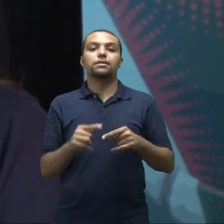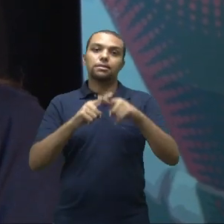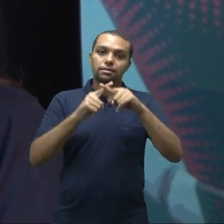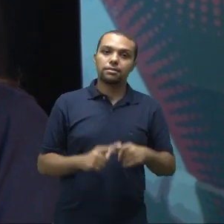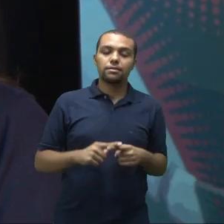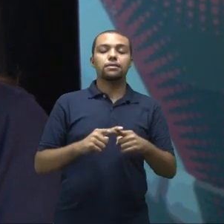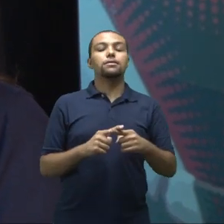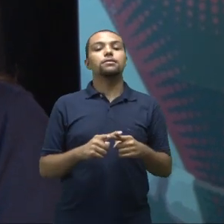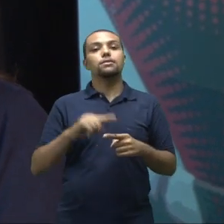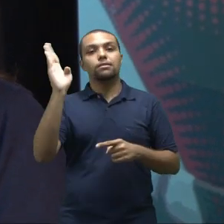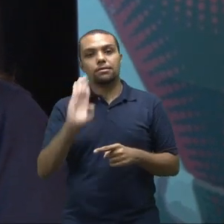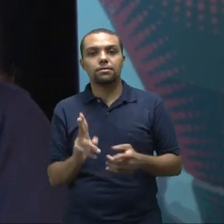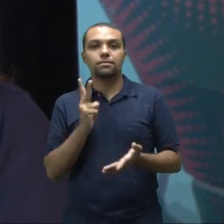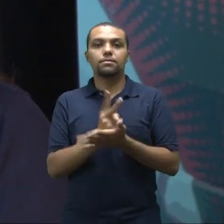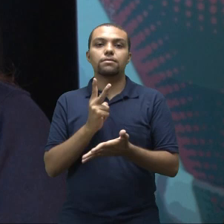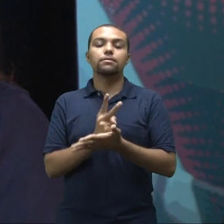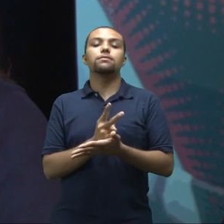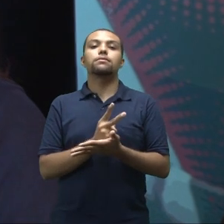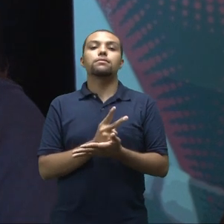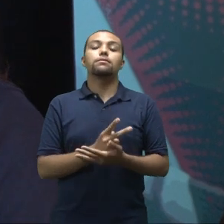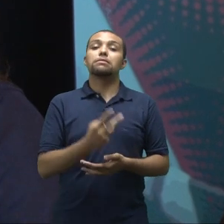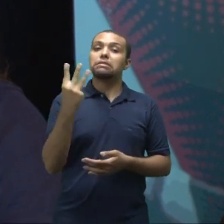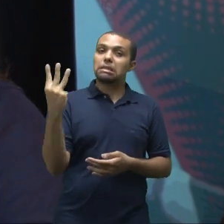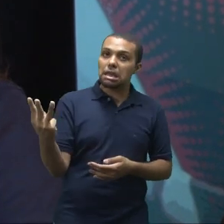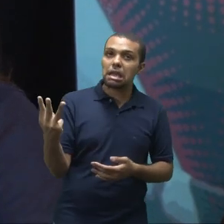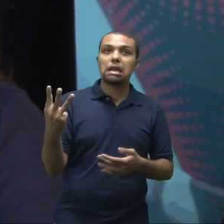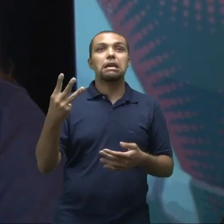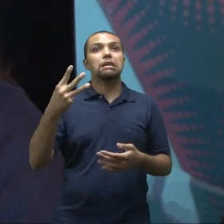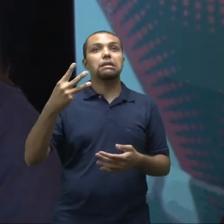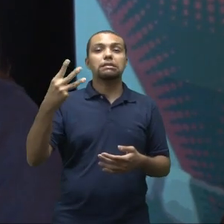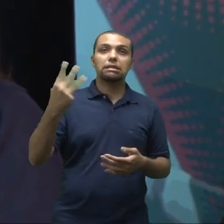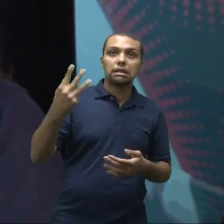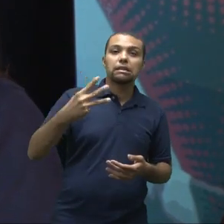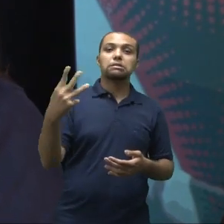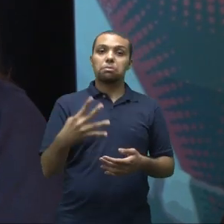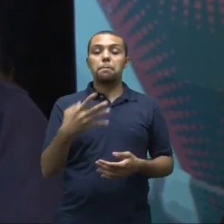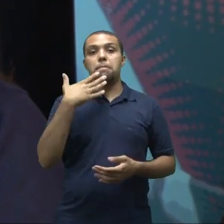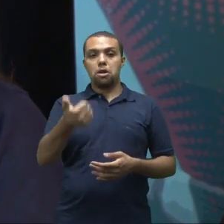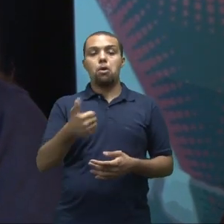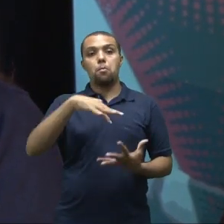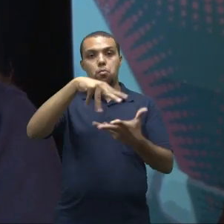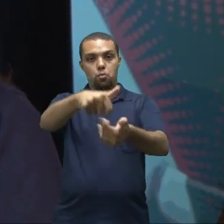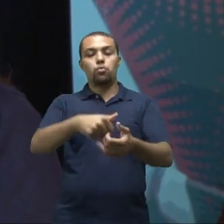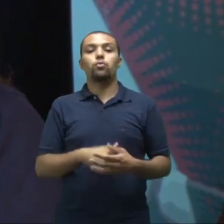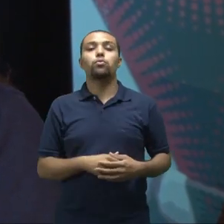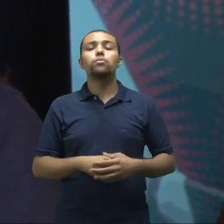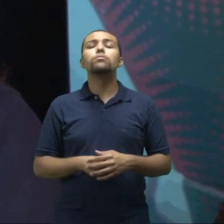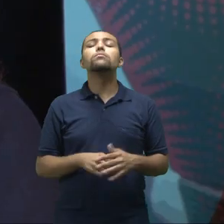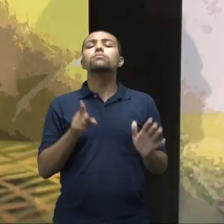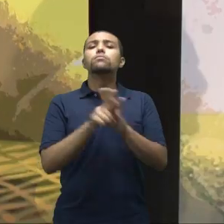né, de pan-americano, o Brasil está sempre, né, entre os 3, 4 melhores. Olha que, né, bacana. Então, uhum, isso